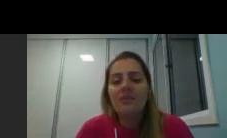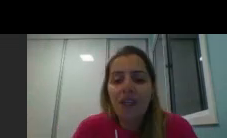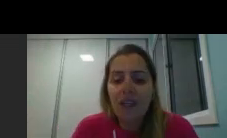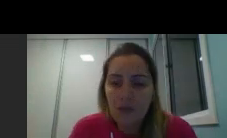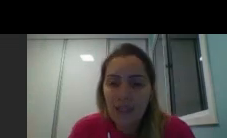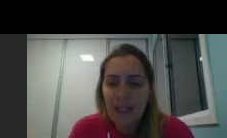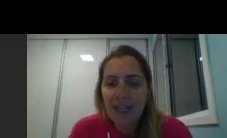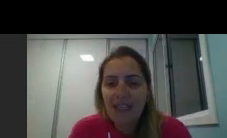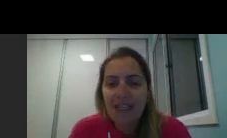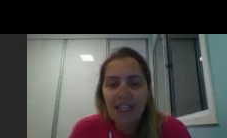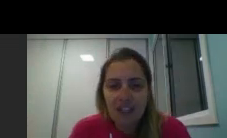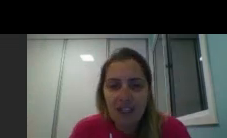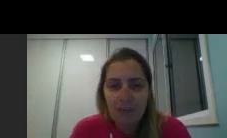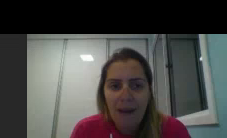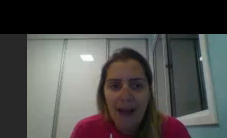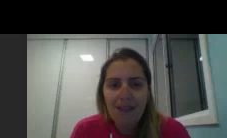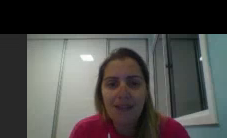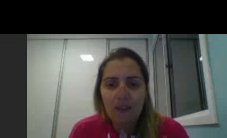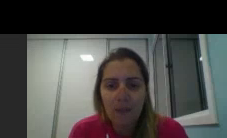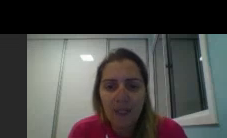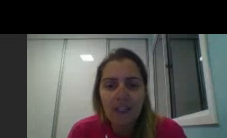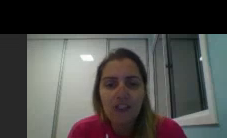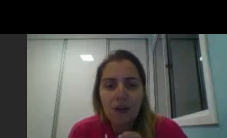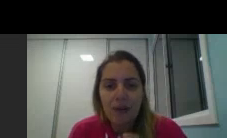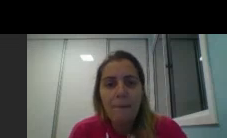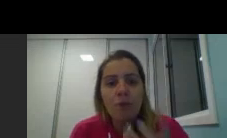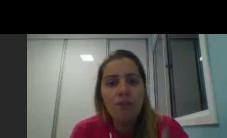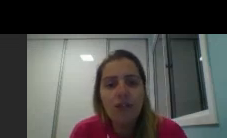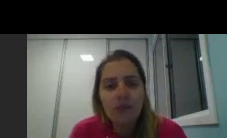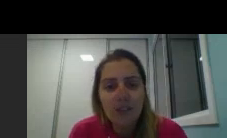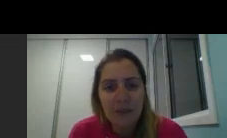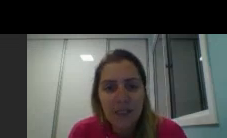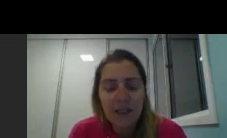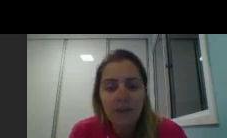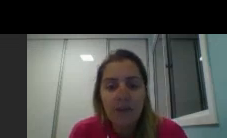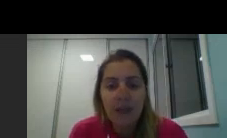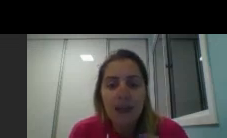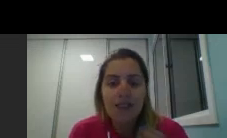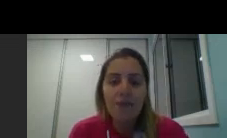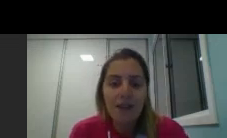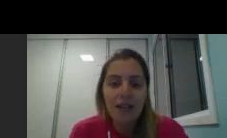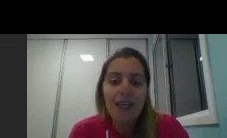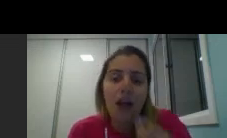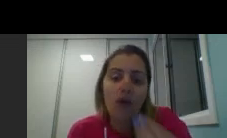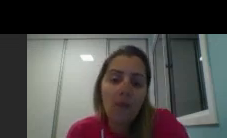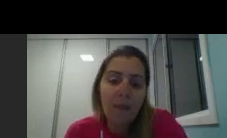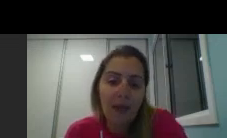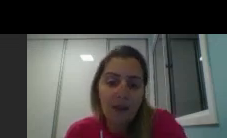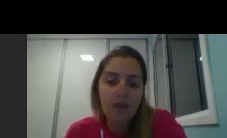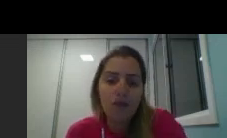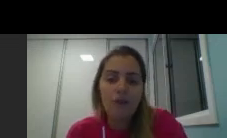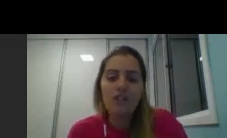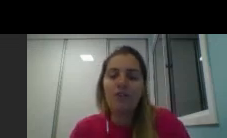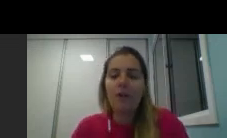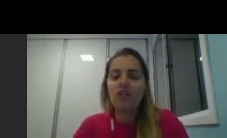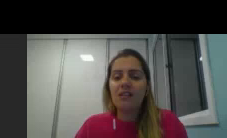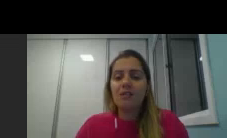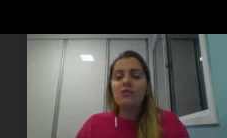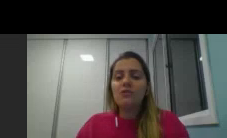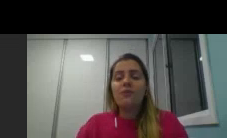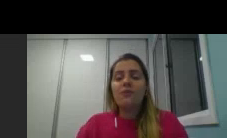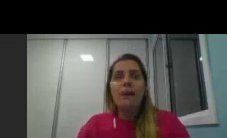todo indivíduo, toda característica que passa a ser dominante, né, que ela muda a sua expressão, significa que em algum momento o